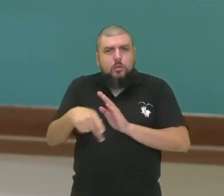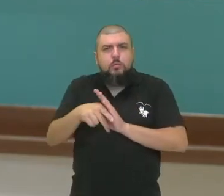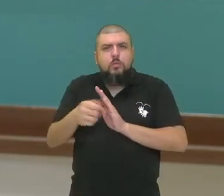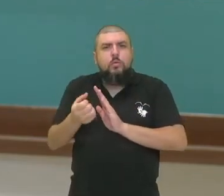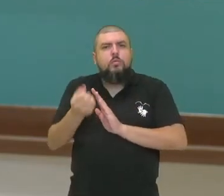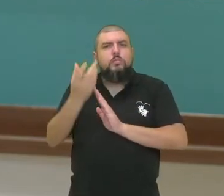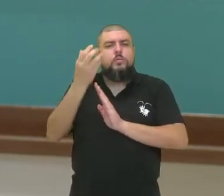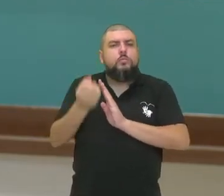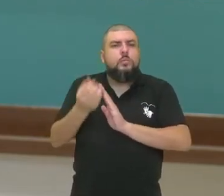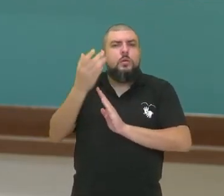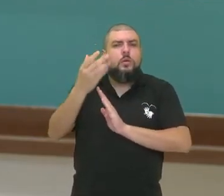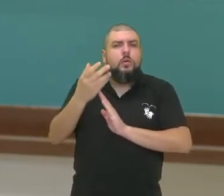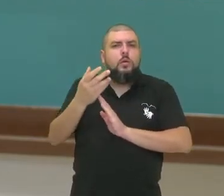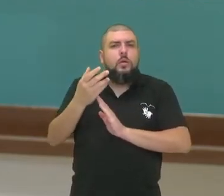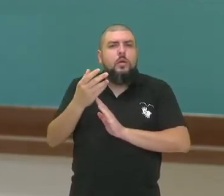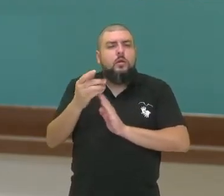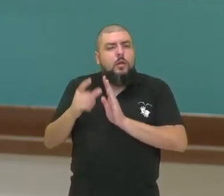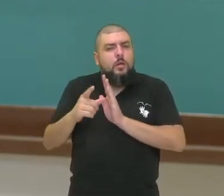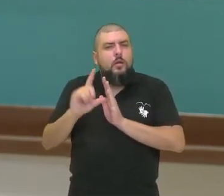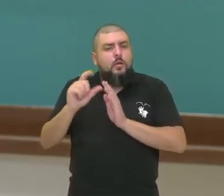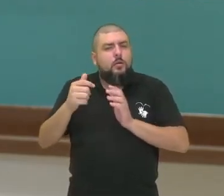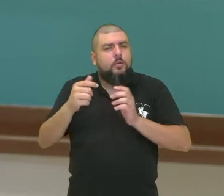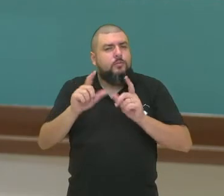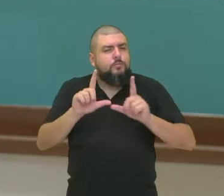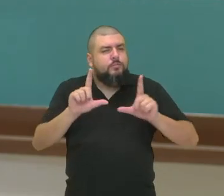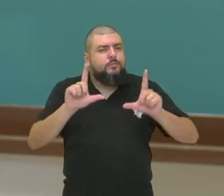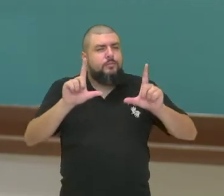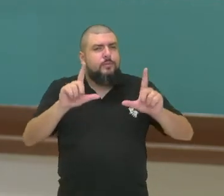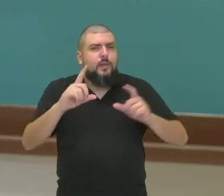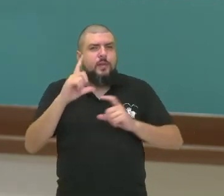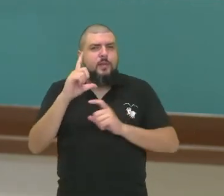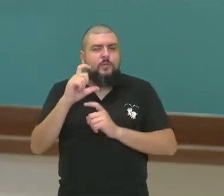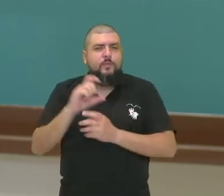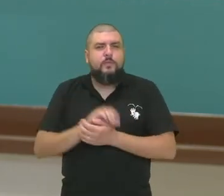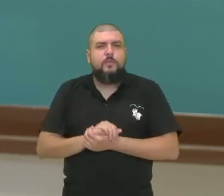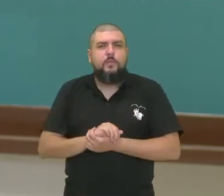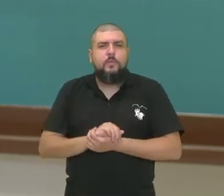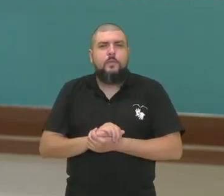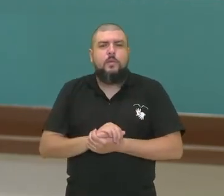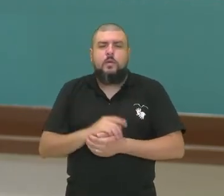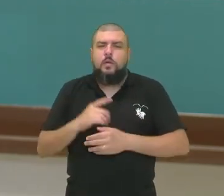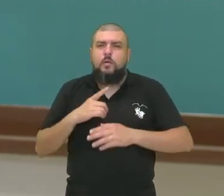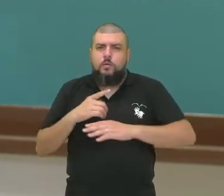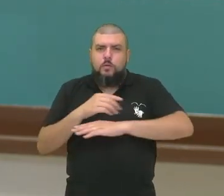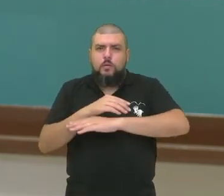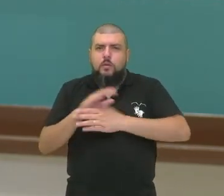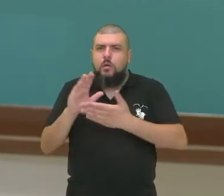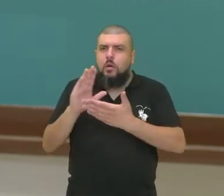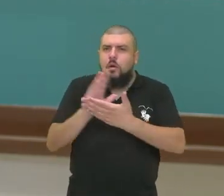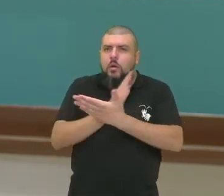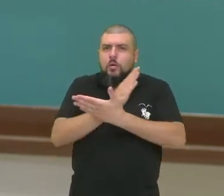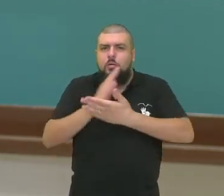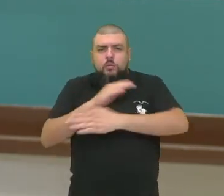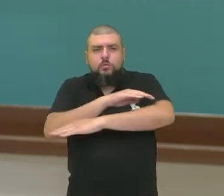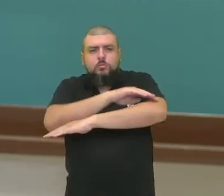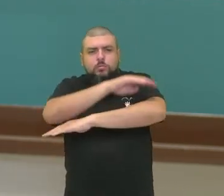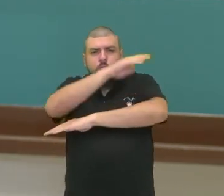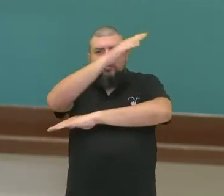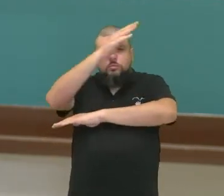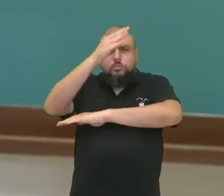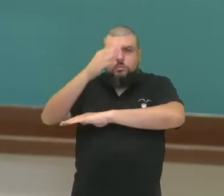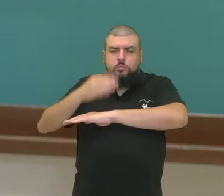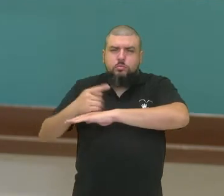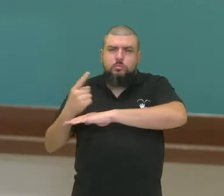citado aqui, Monte Kilimanjaro. Então, apresentam altitudes elevadas nessa região. Tem também a depressão e